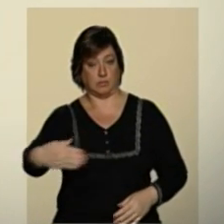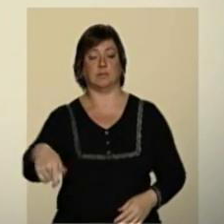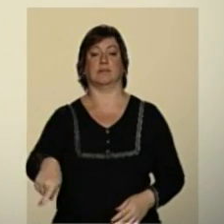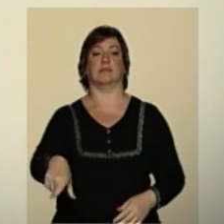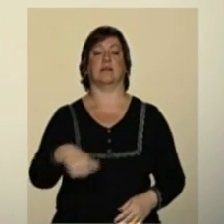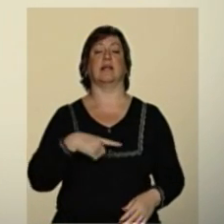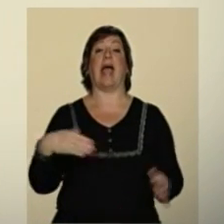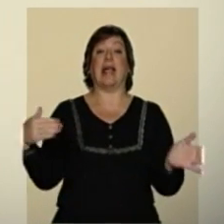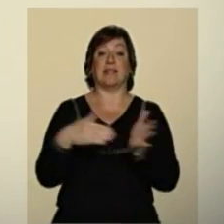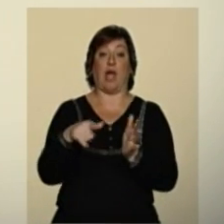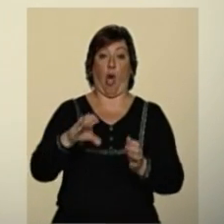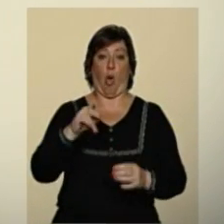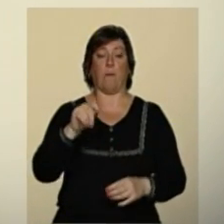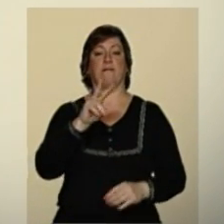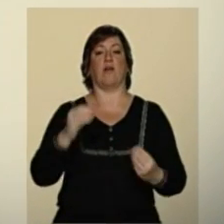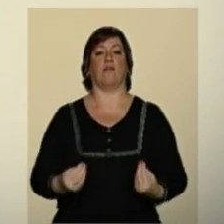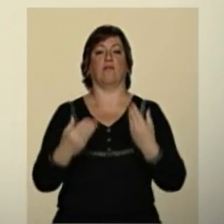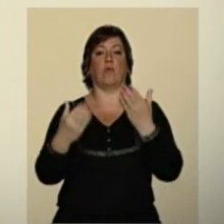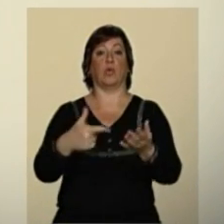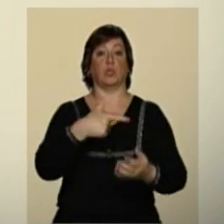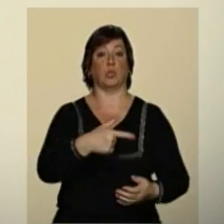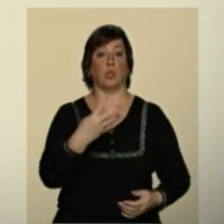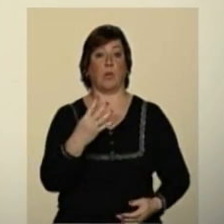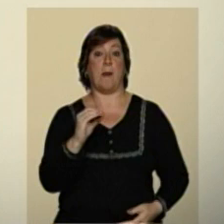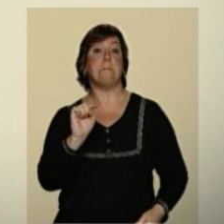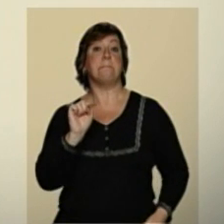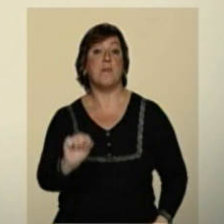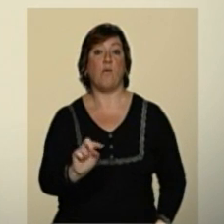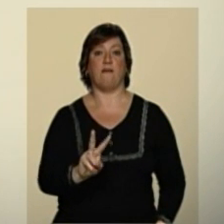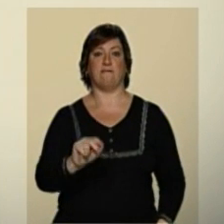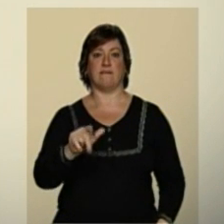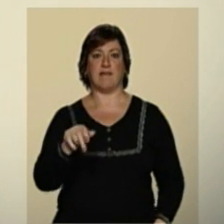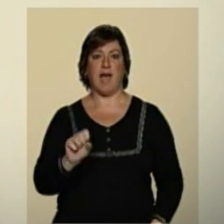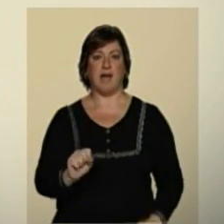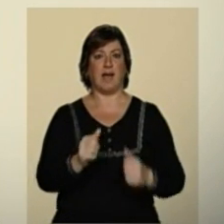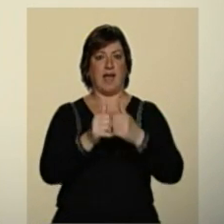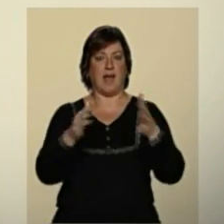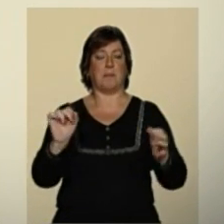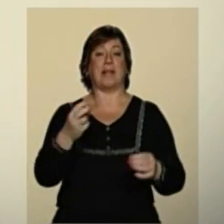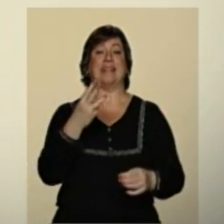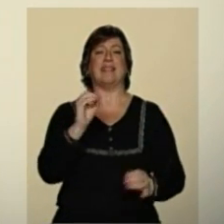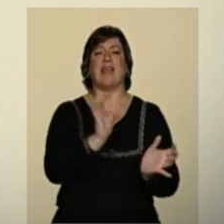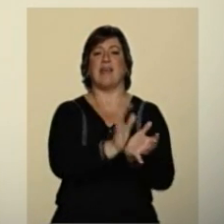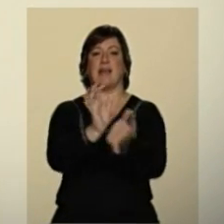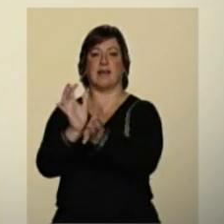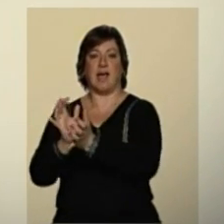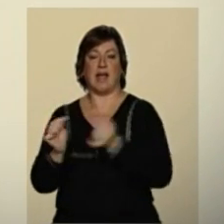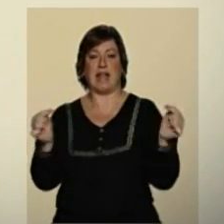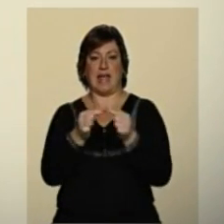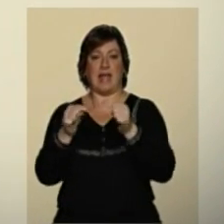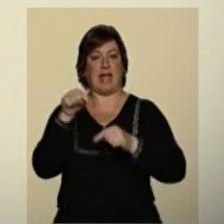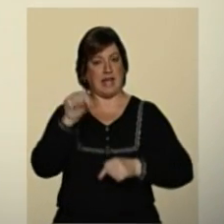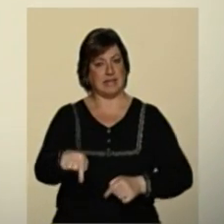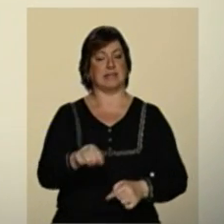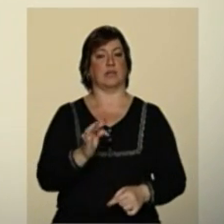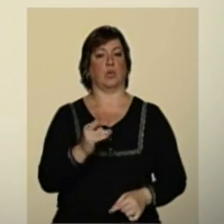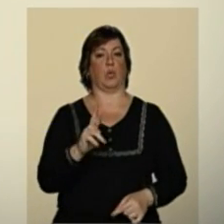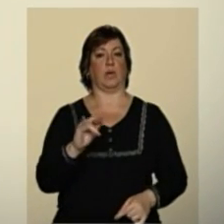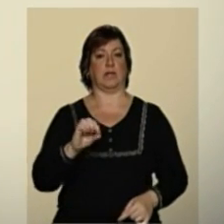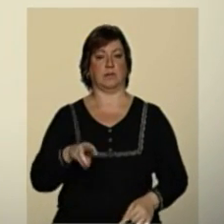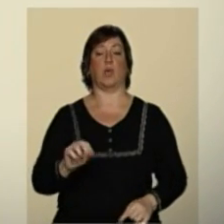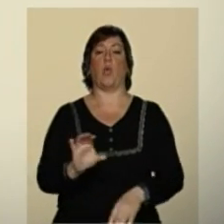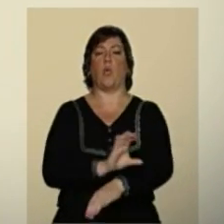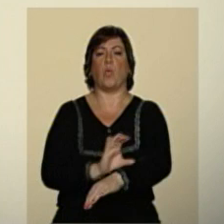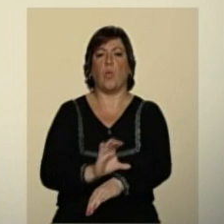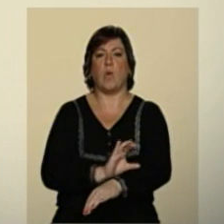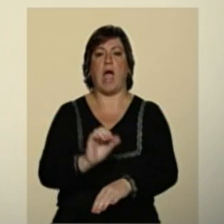oferecer 240.000 vagas para para 30 áreas ligadas ao turismo São cursos para